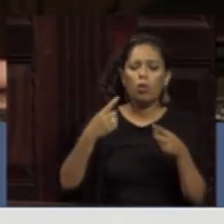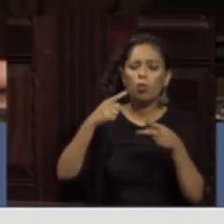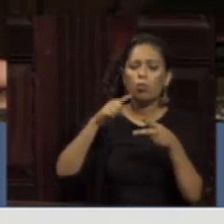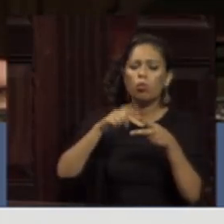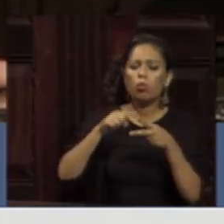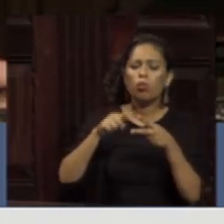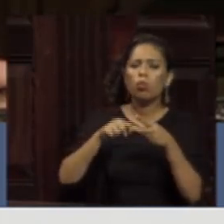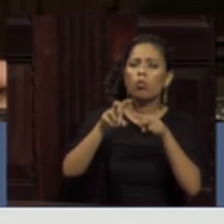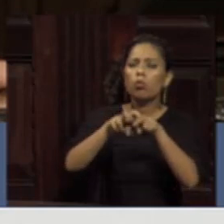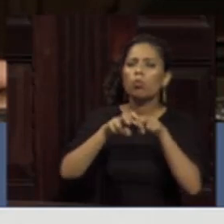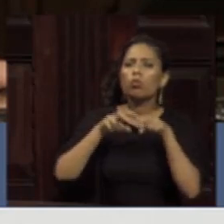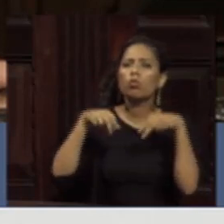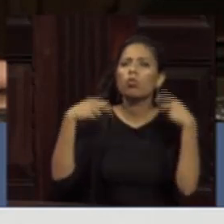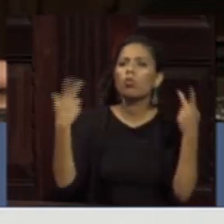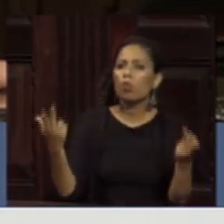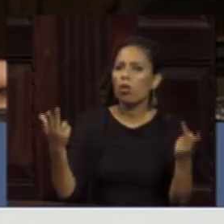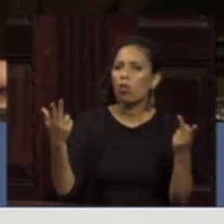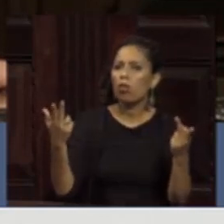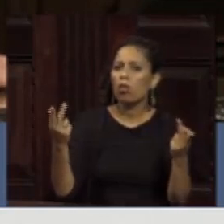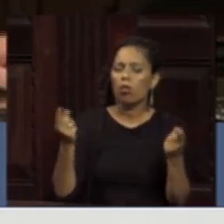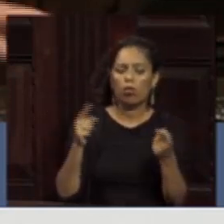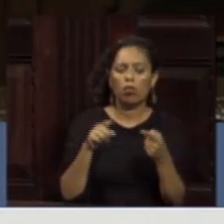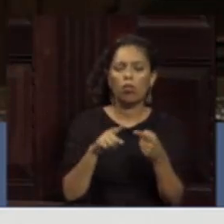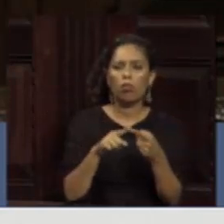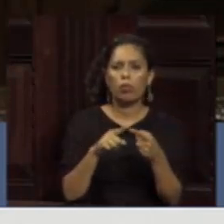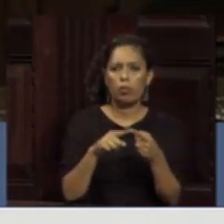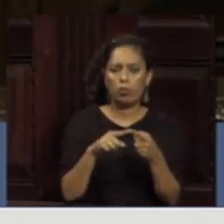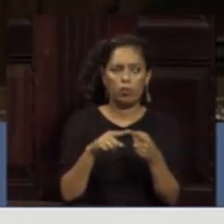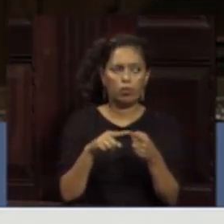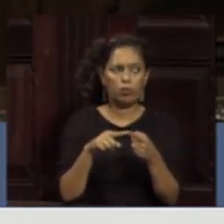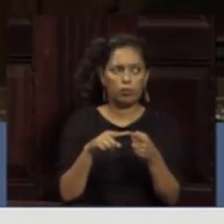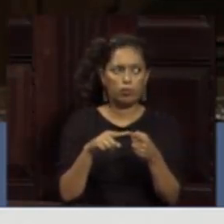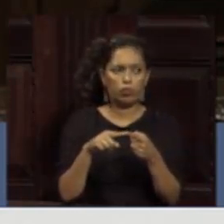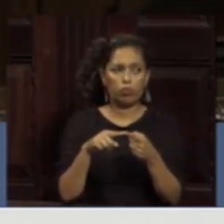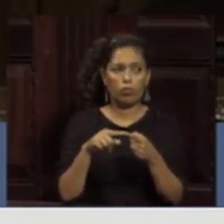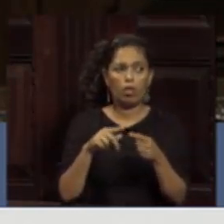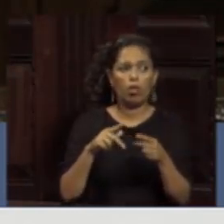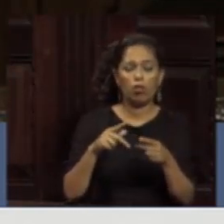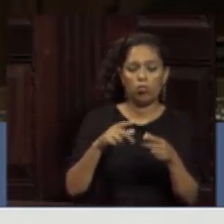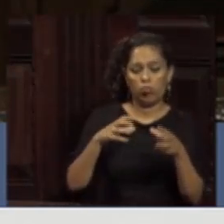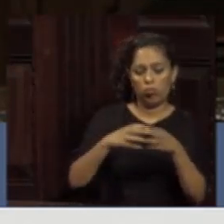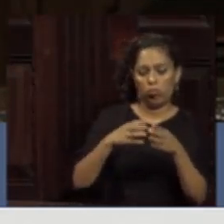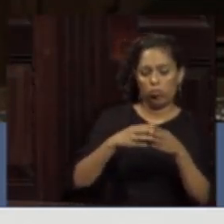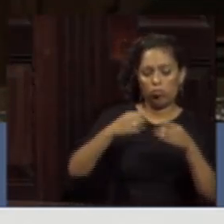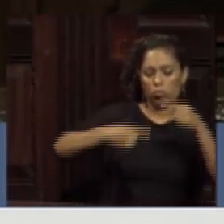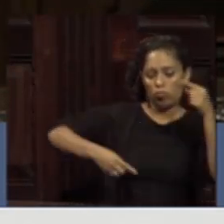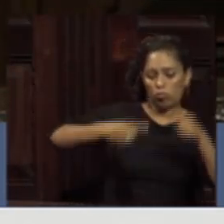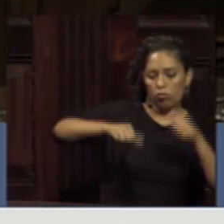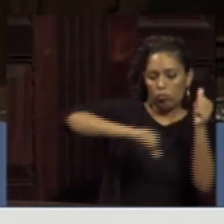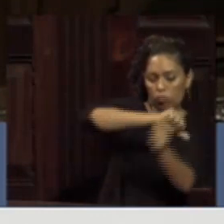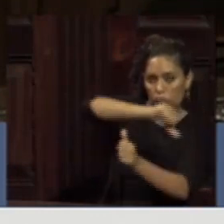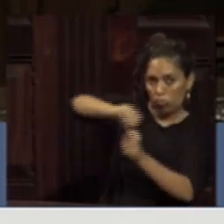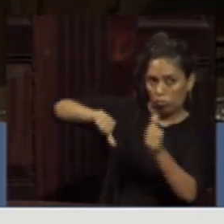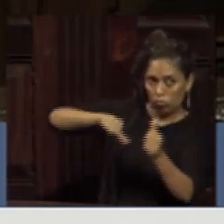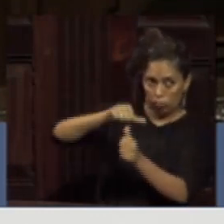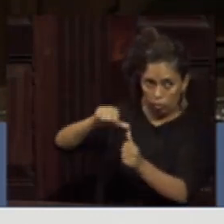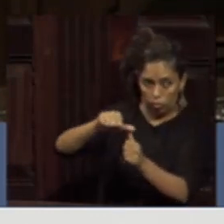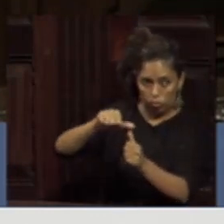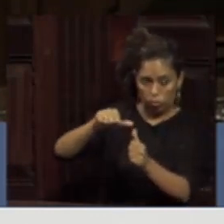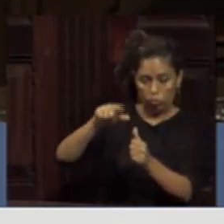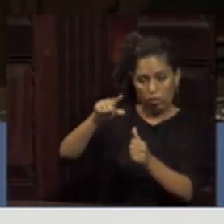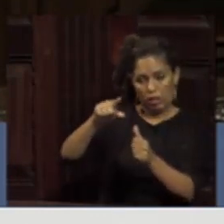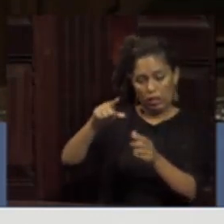motivos basilares. Ou o partido mudou, já não abraça